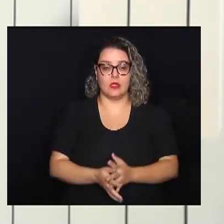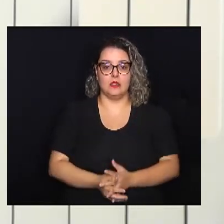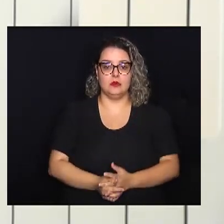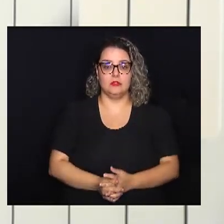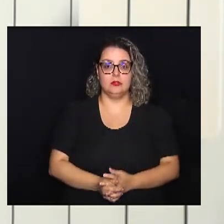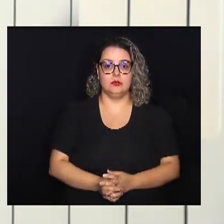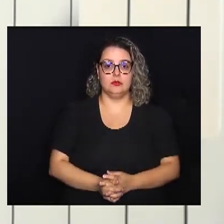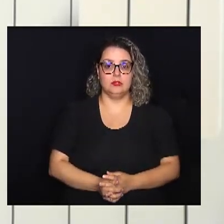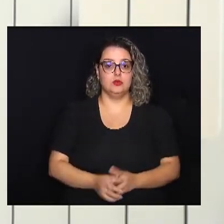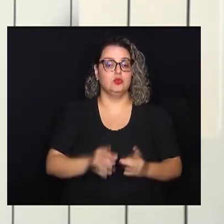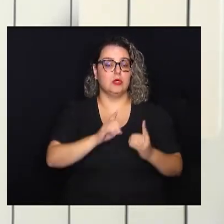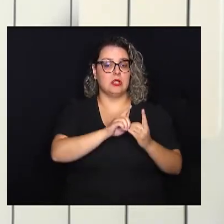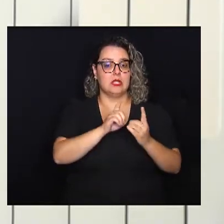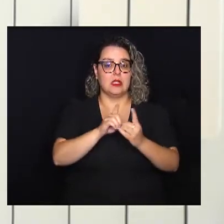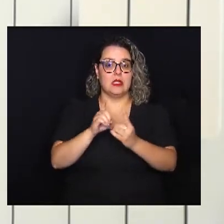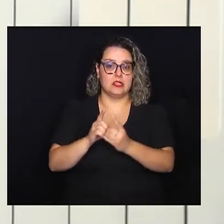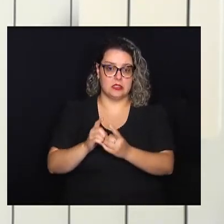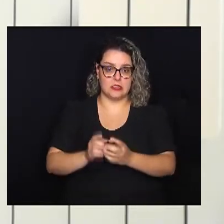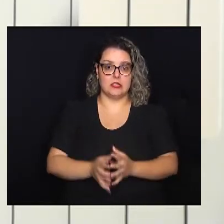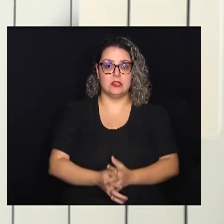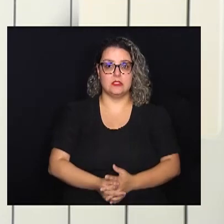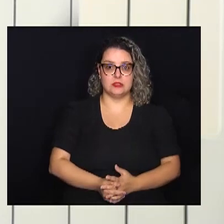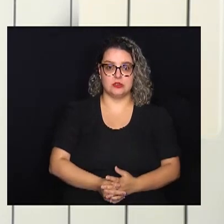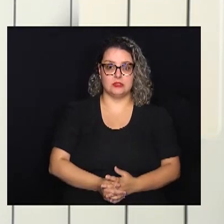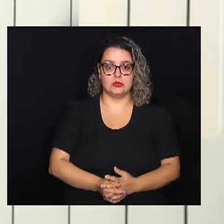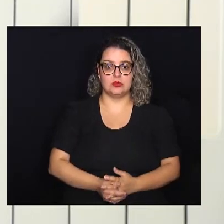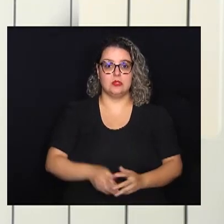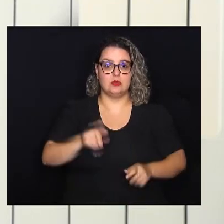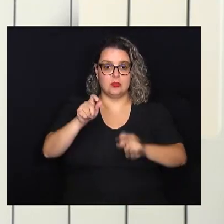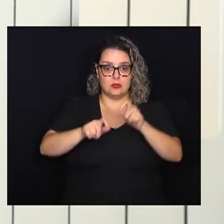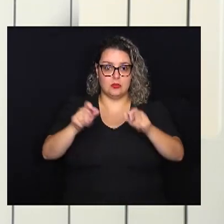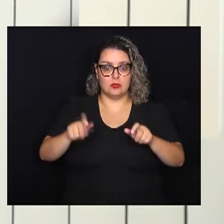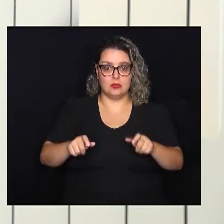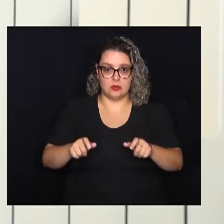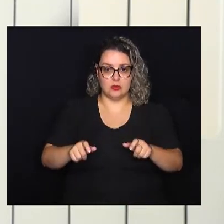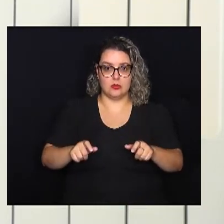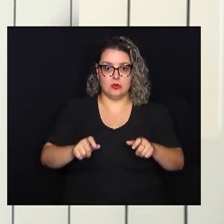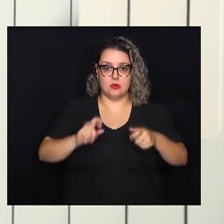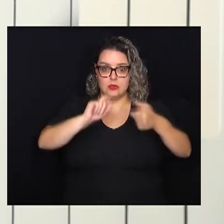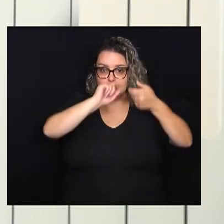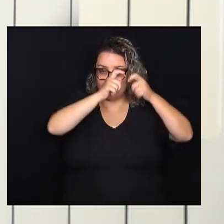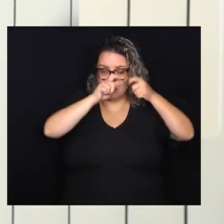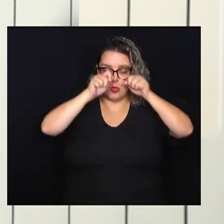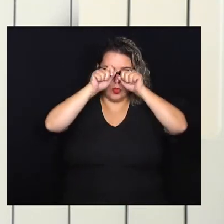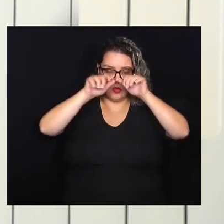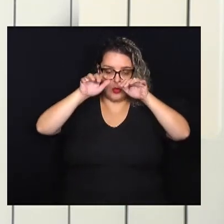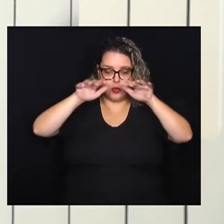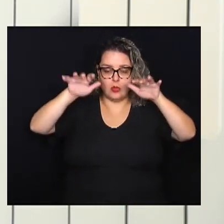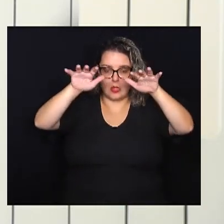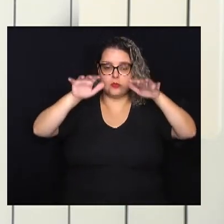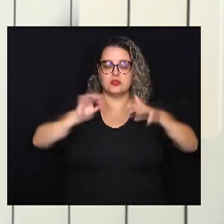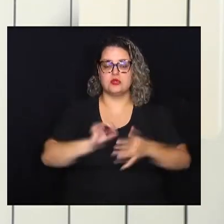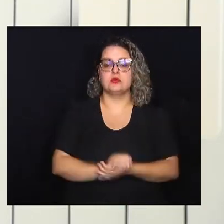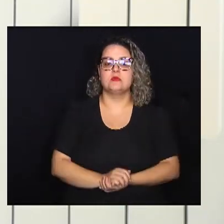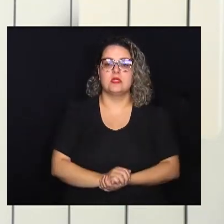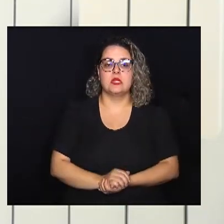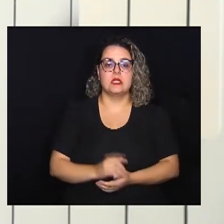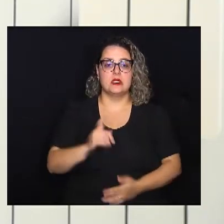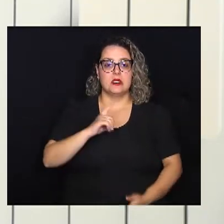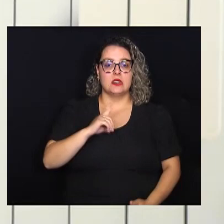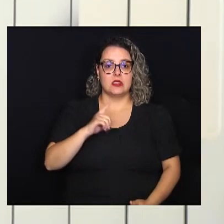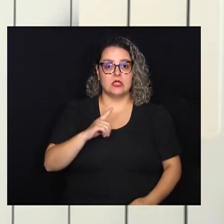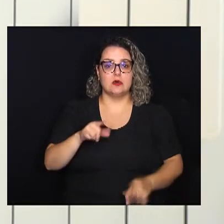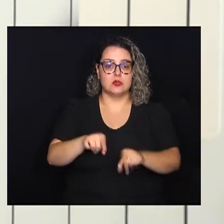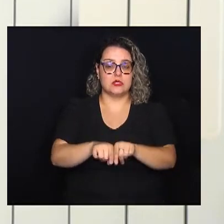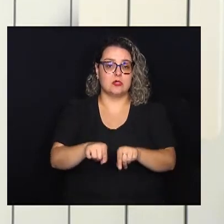do atendimento ao As Pessoas com Transtorno do espectro autista nós teremos a Eli